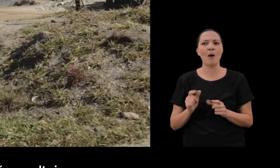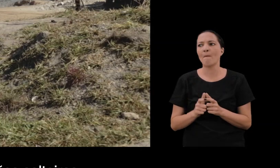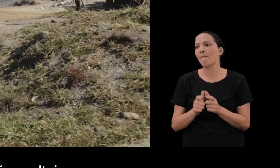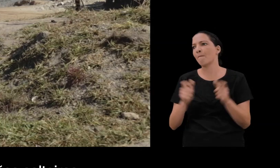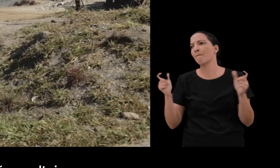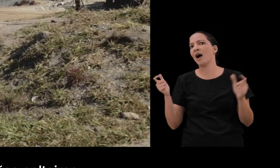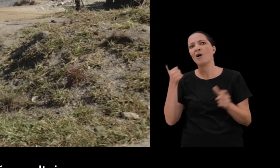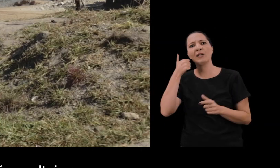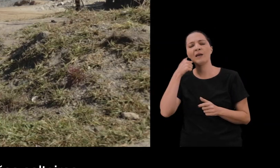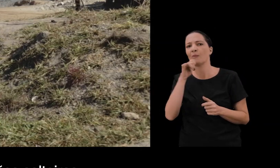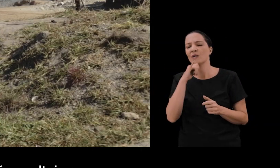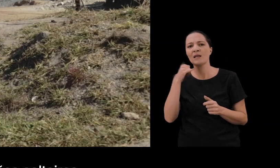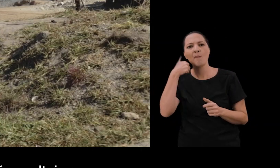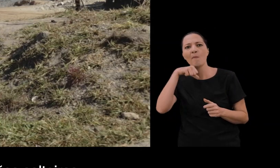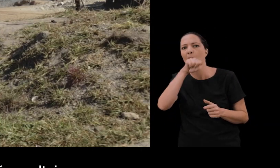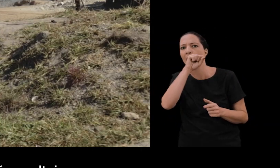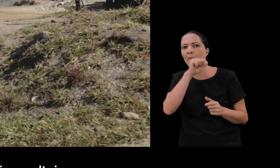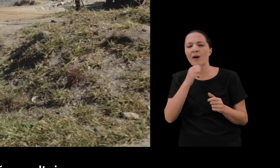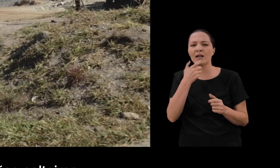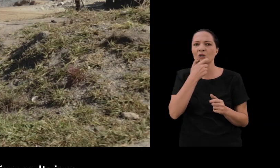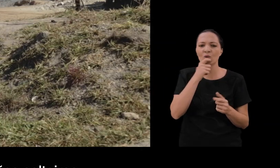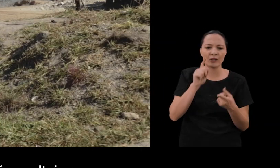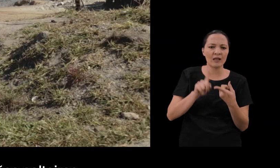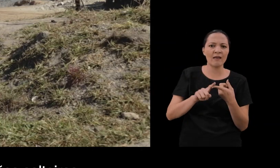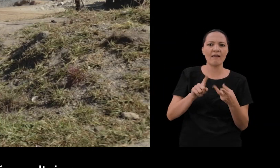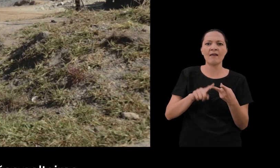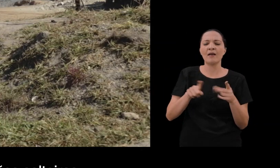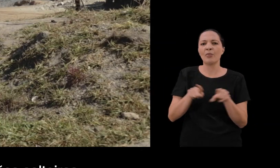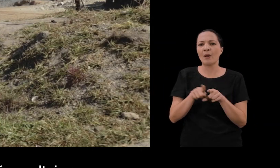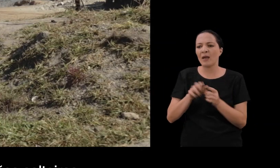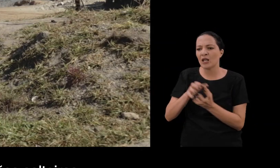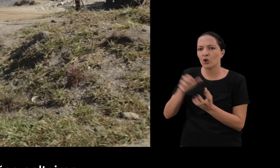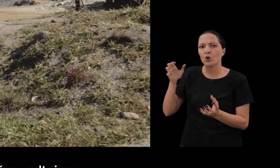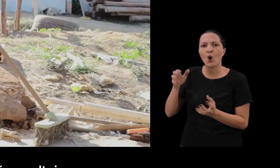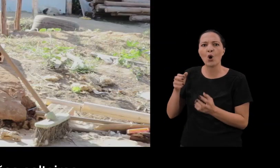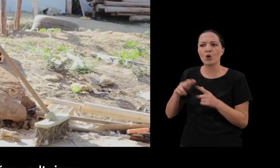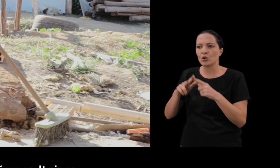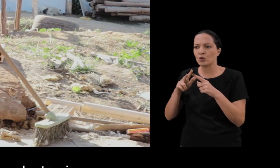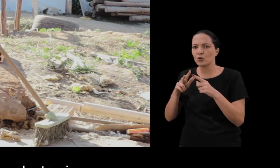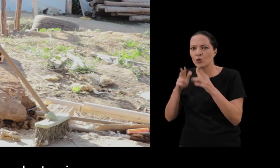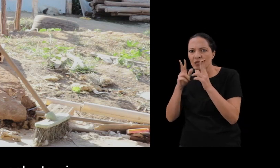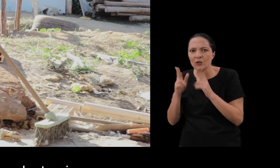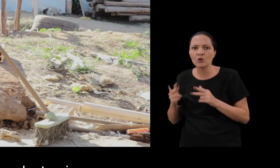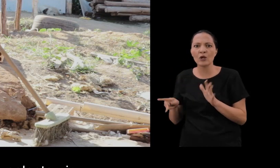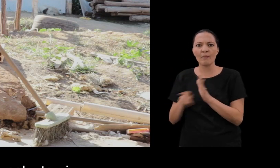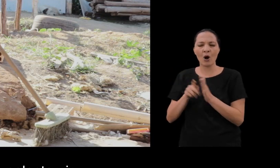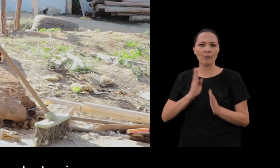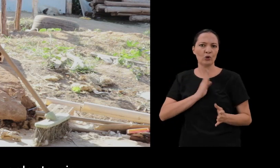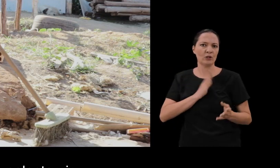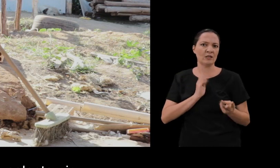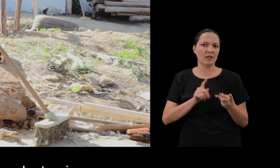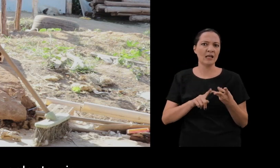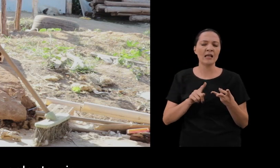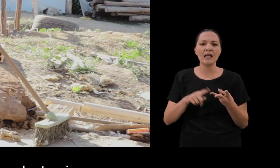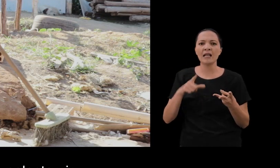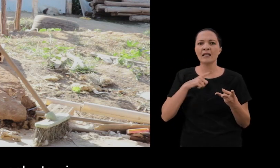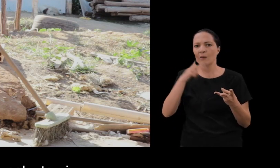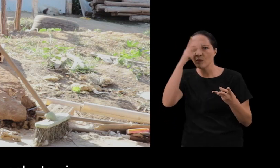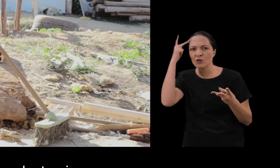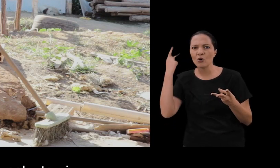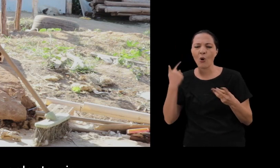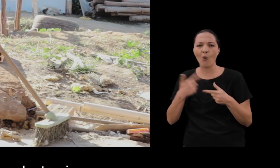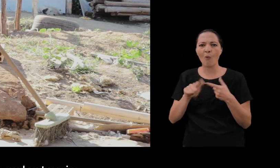mães solteiras, tem idosos que tem cirurgia no coração, homens que usam bolsa de